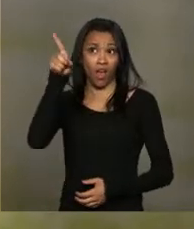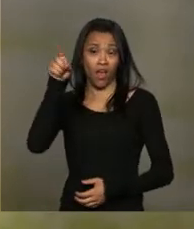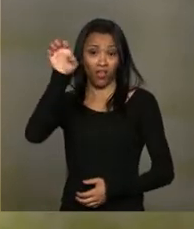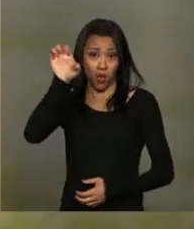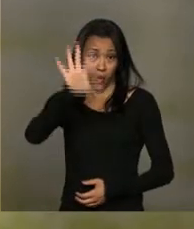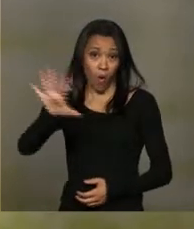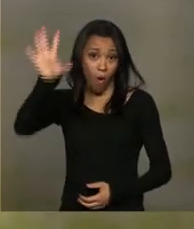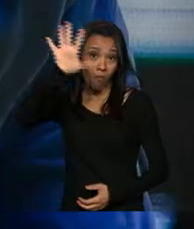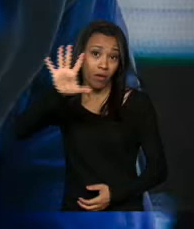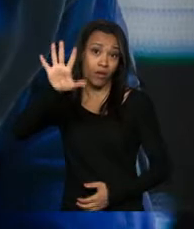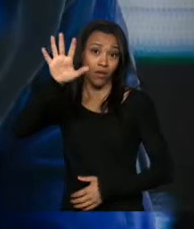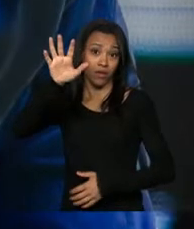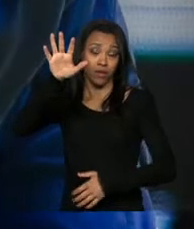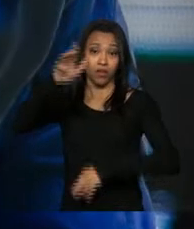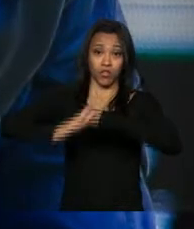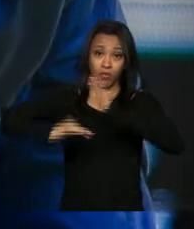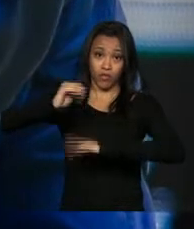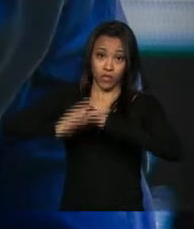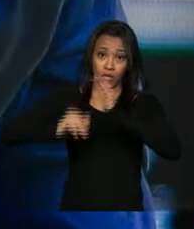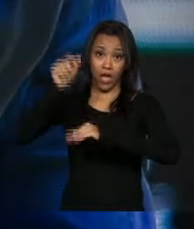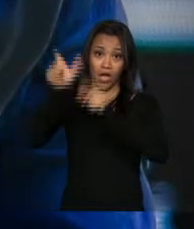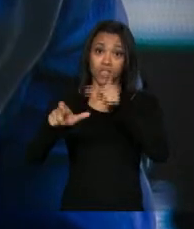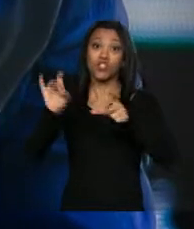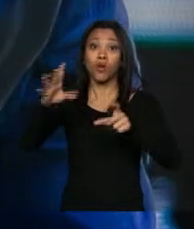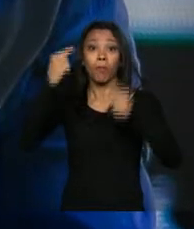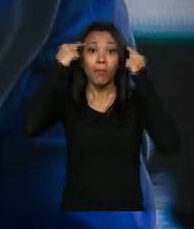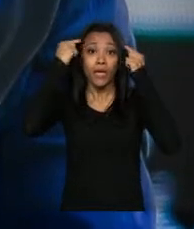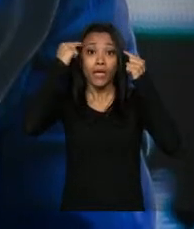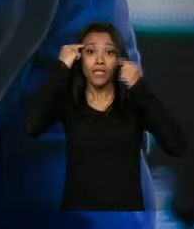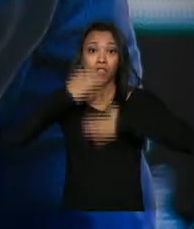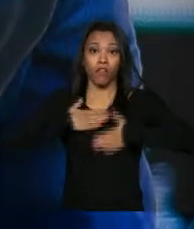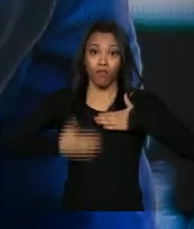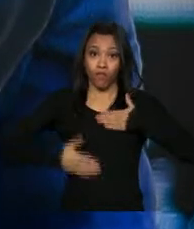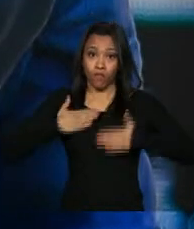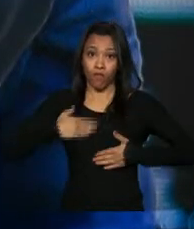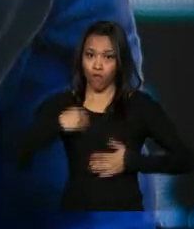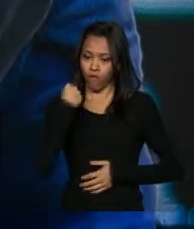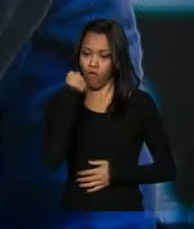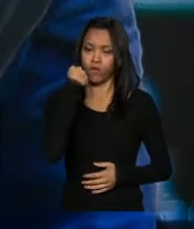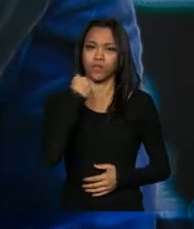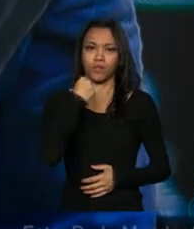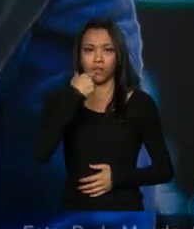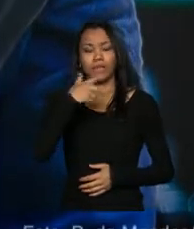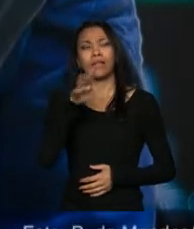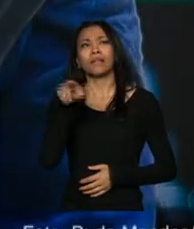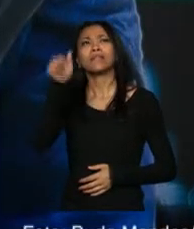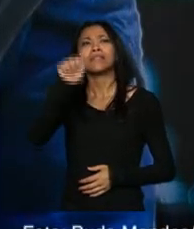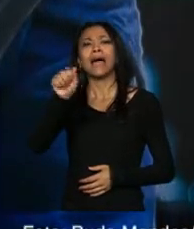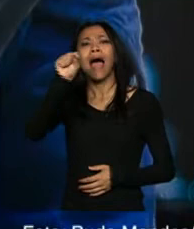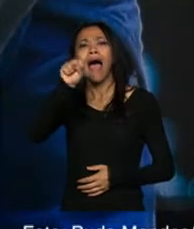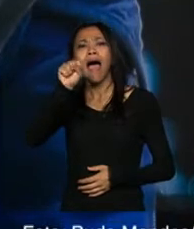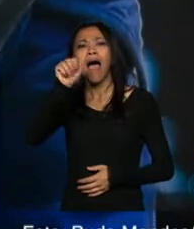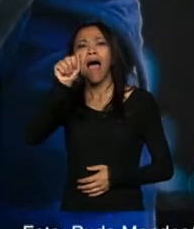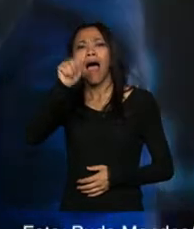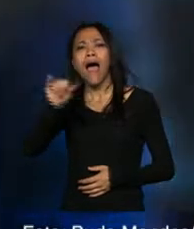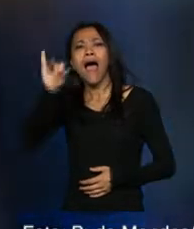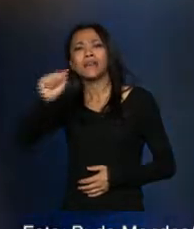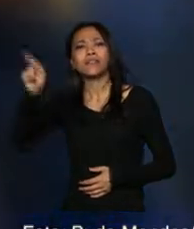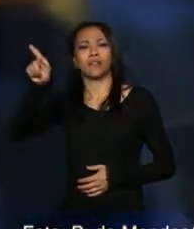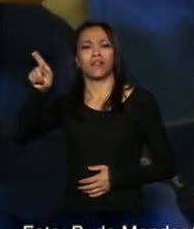atletas trabalham muito na parte física, tem muita força. E já na Ásia é muita habilidade, muita